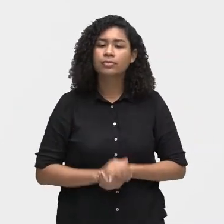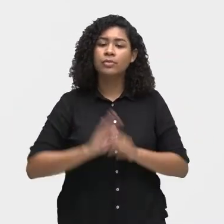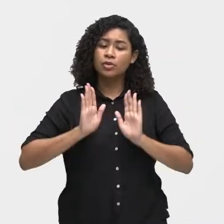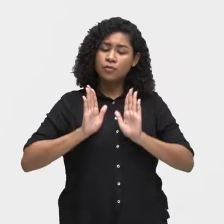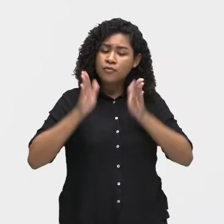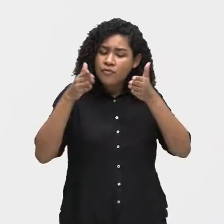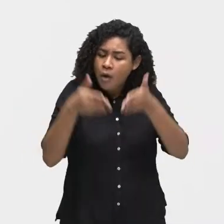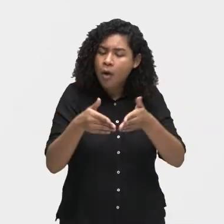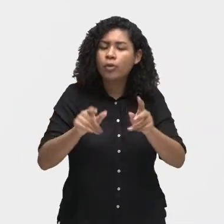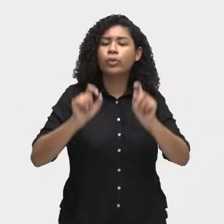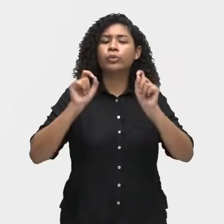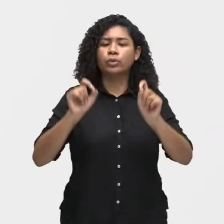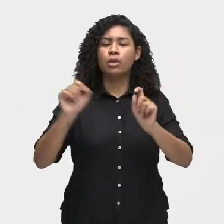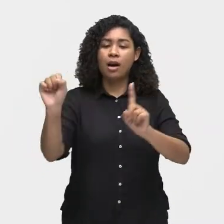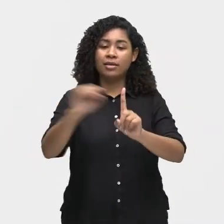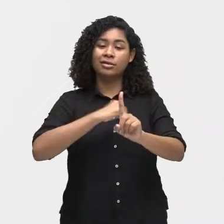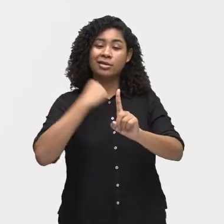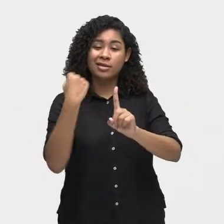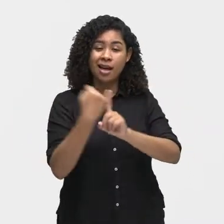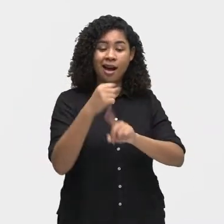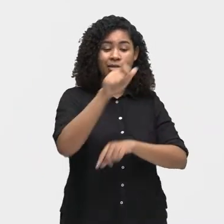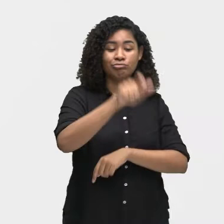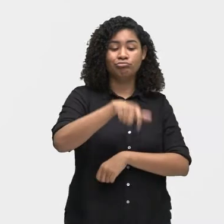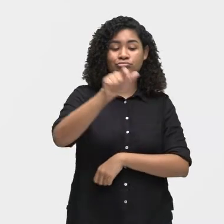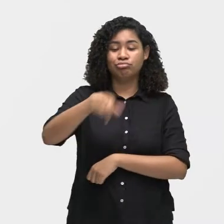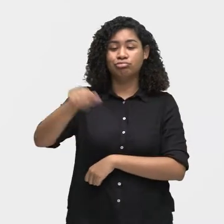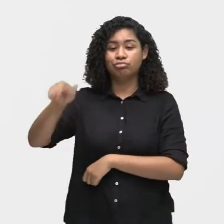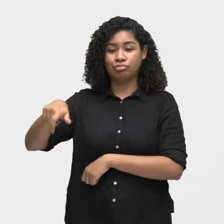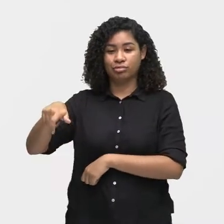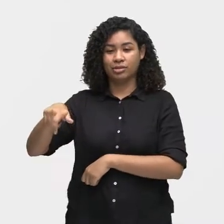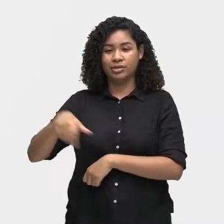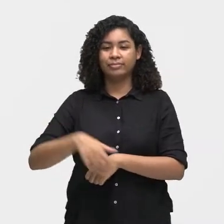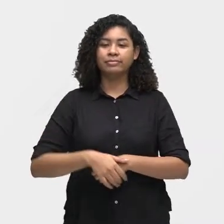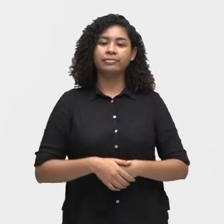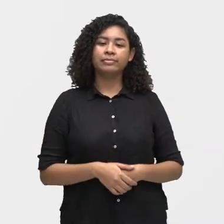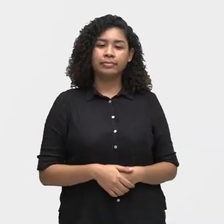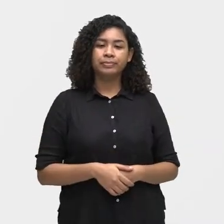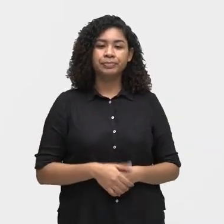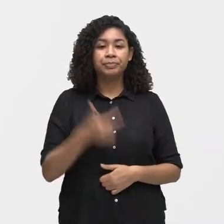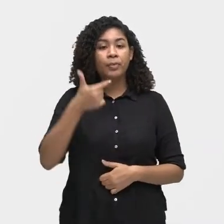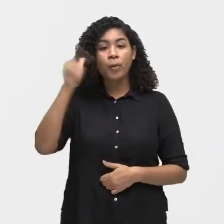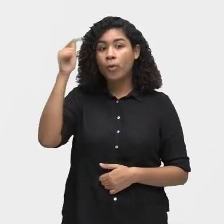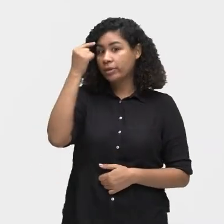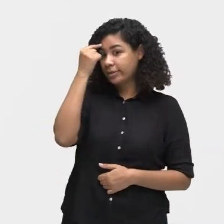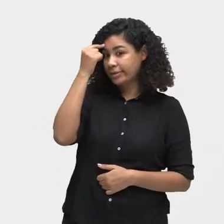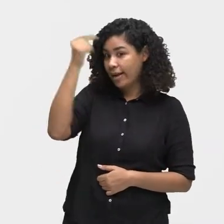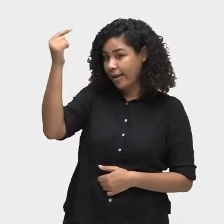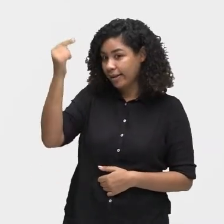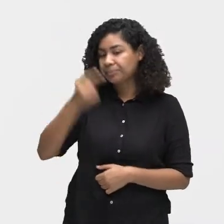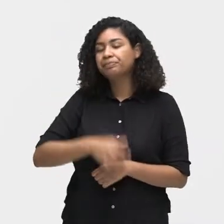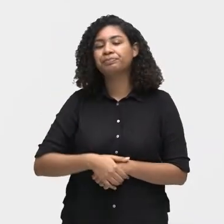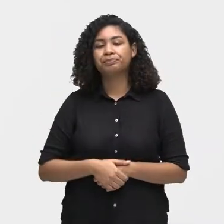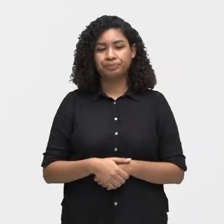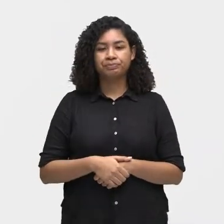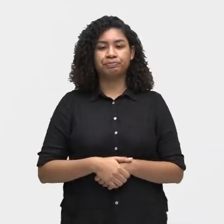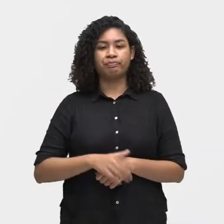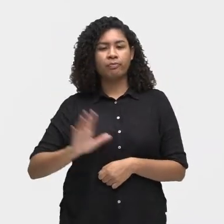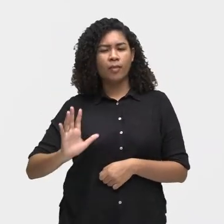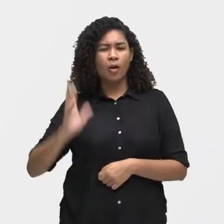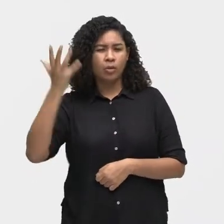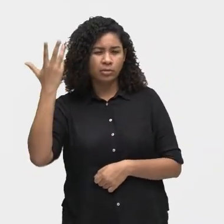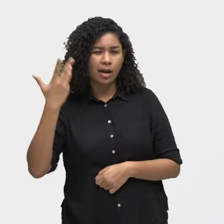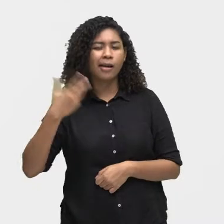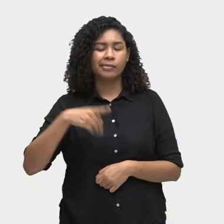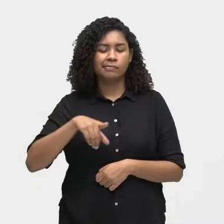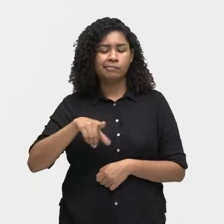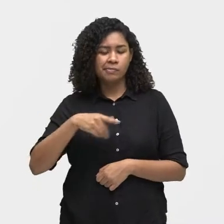nosso olhar em relação à sociedade, né? E aqui uma outra ideia que é interessante é que muitas das vezes nessa escolha entre fazer